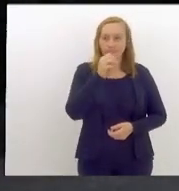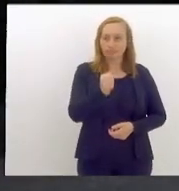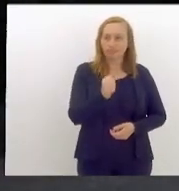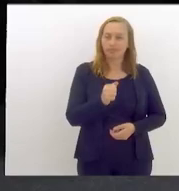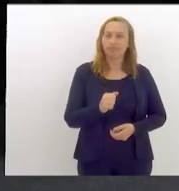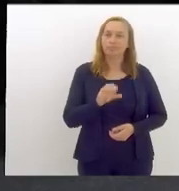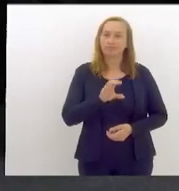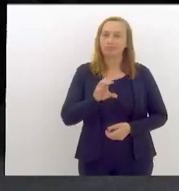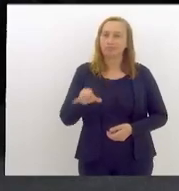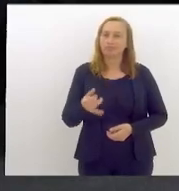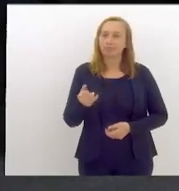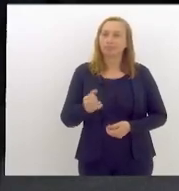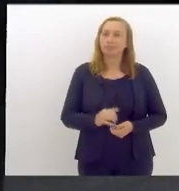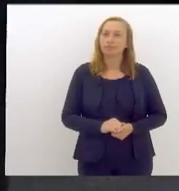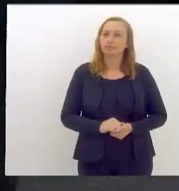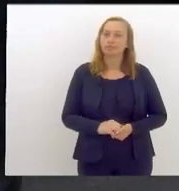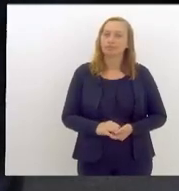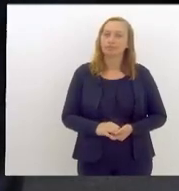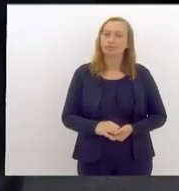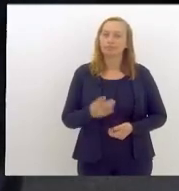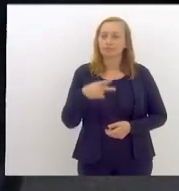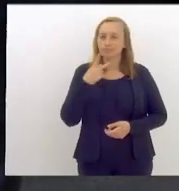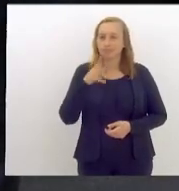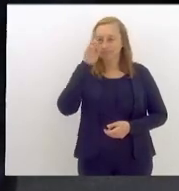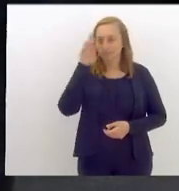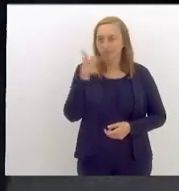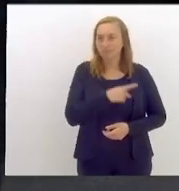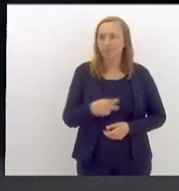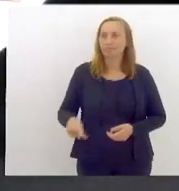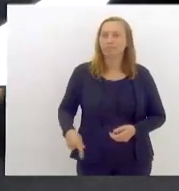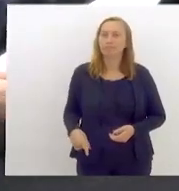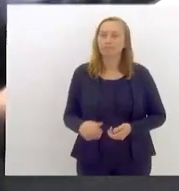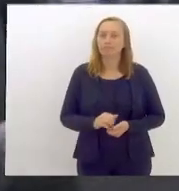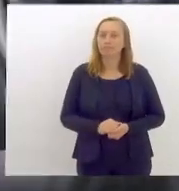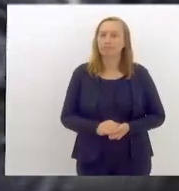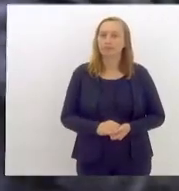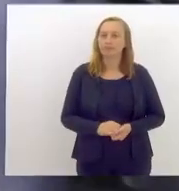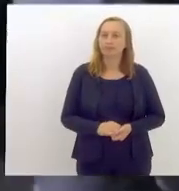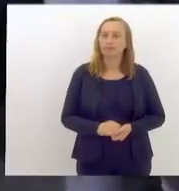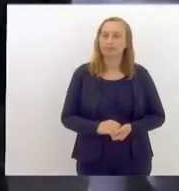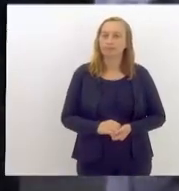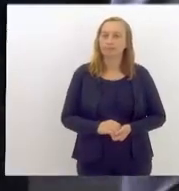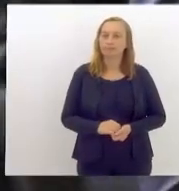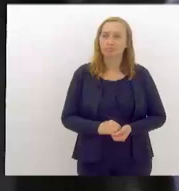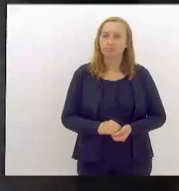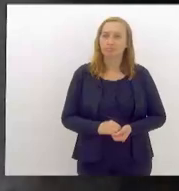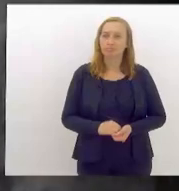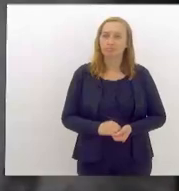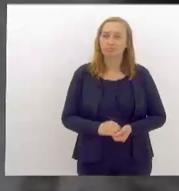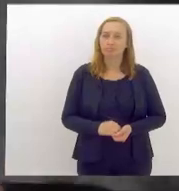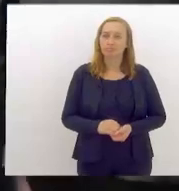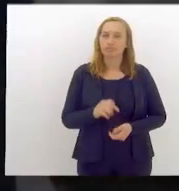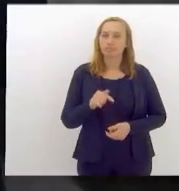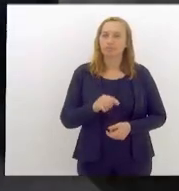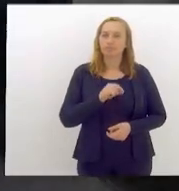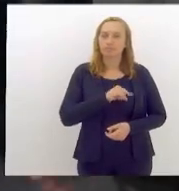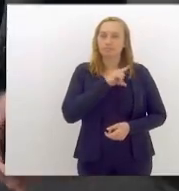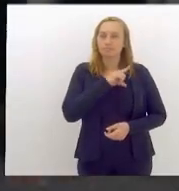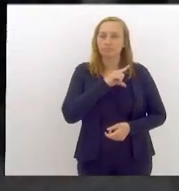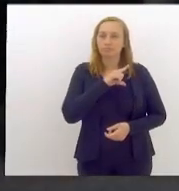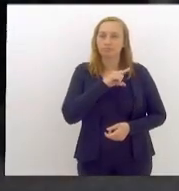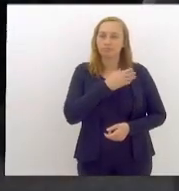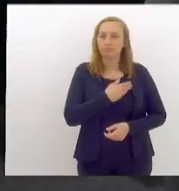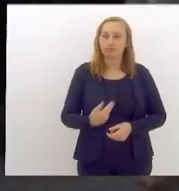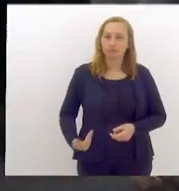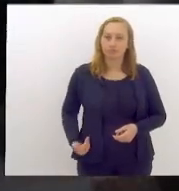Amorim da ccj e dizer senhor presidente que como aqui também vai ter o aumento do governador